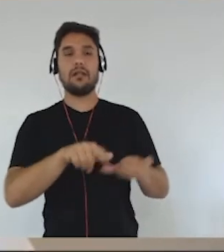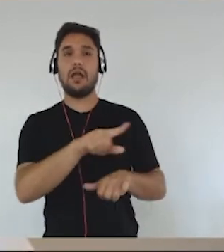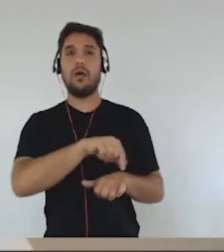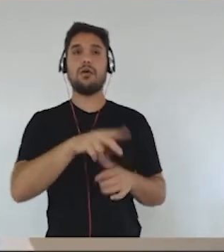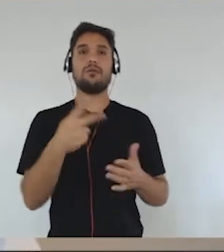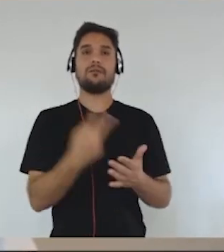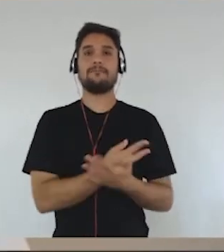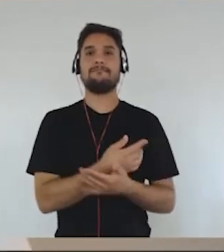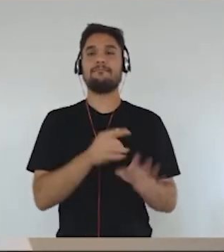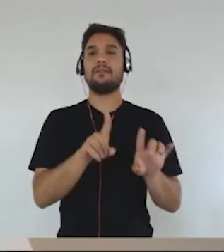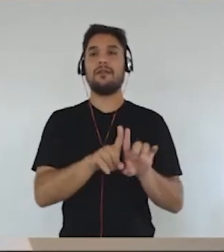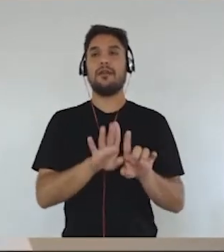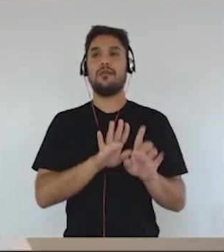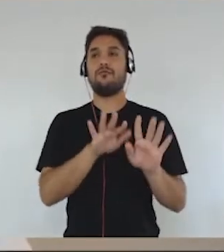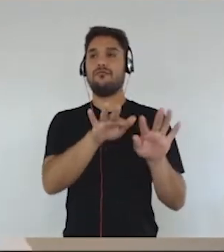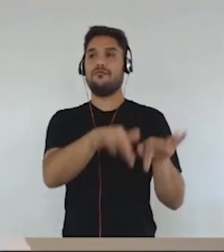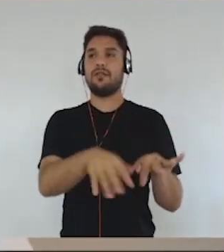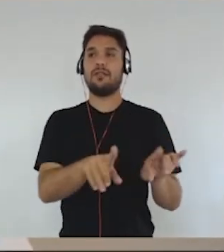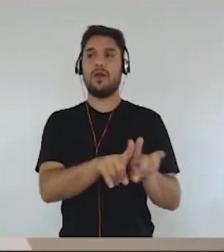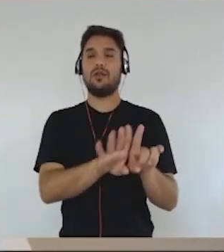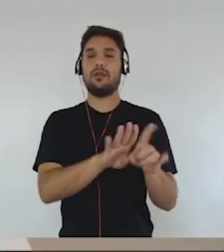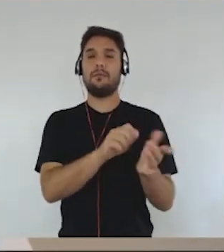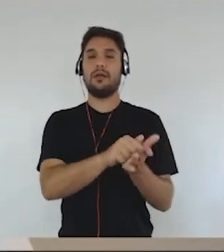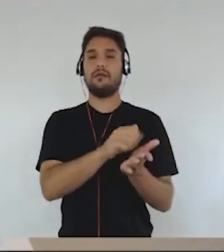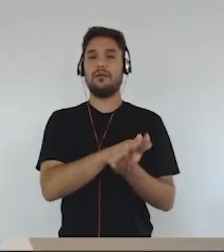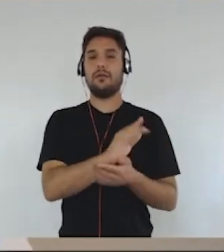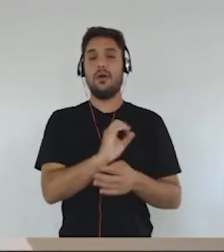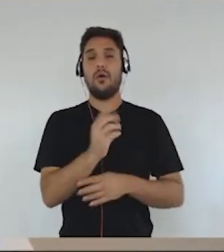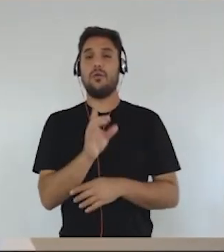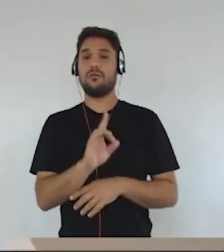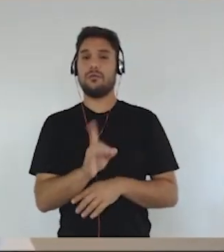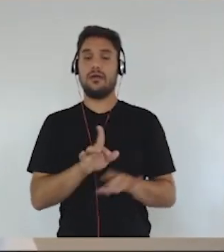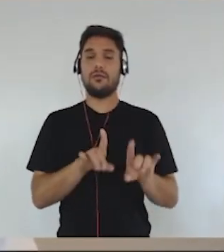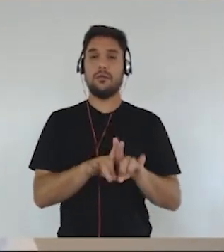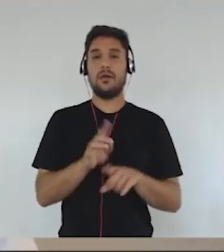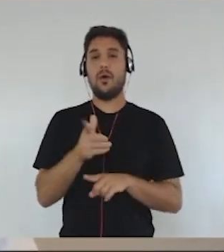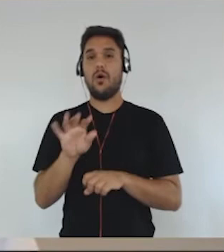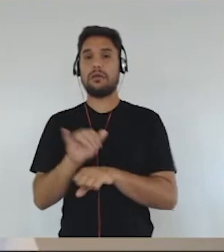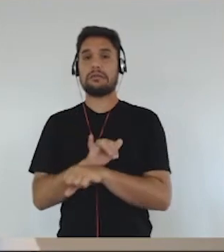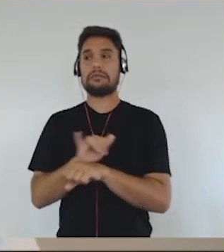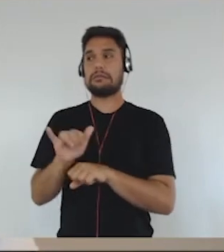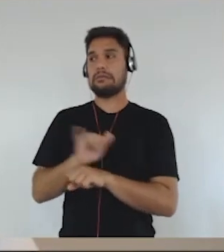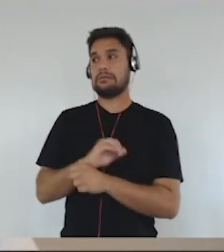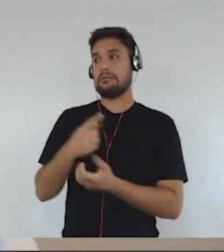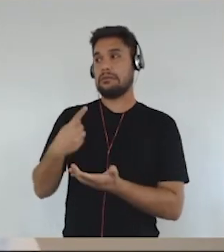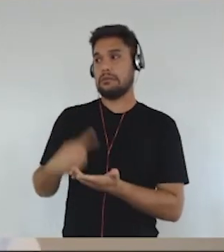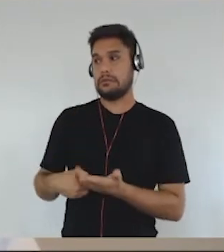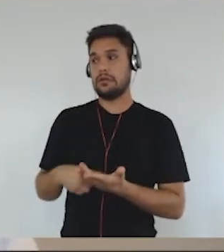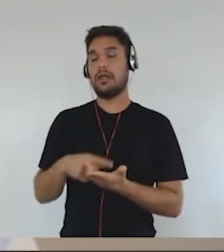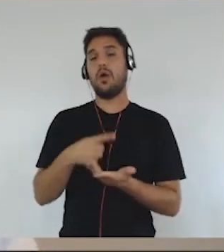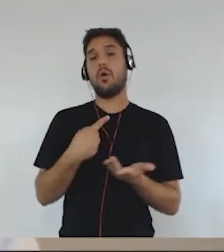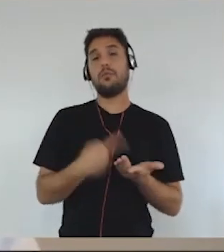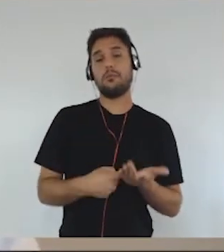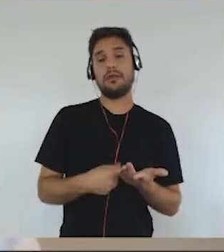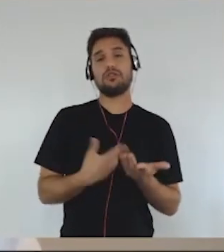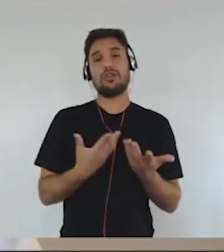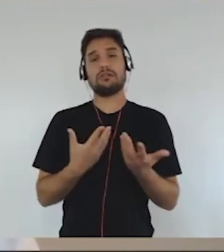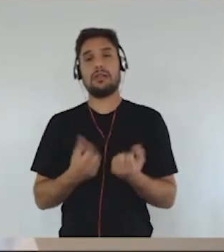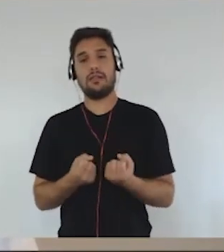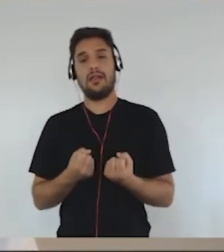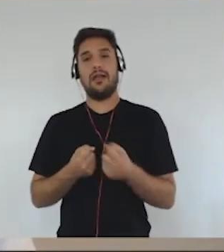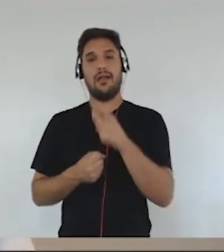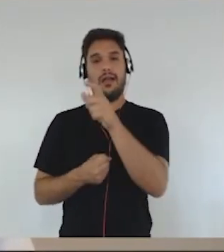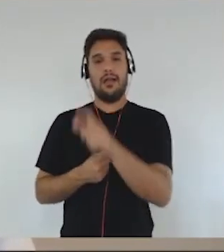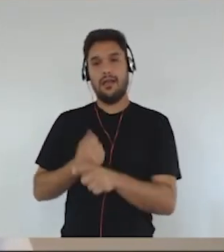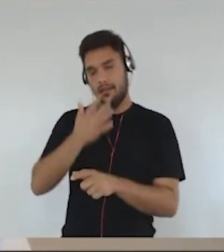buscar, ao final, com a aplicação da sanção ou não, um outro compromisso, que é o compromisso de aderência daquela